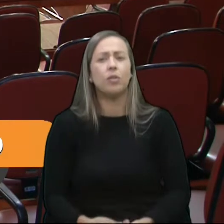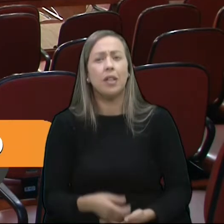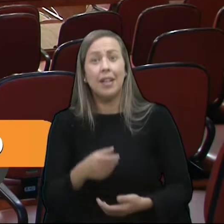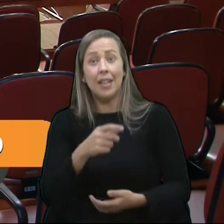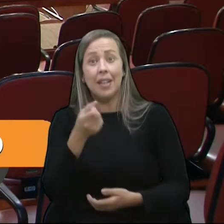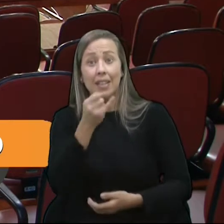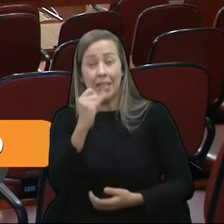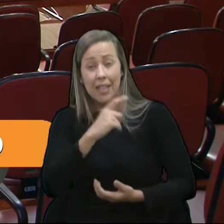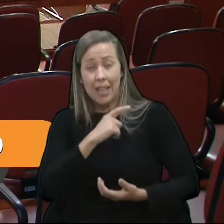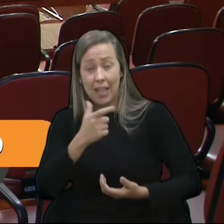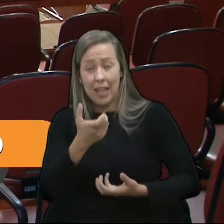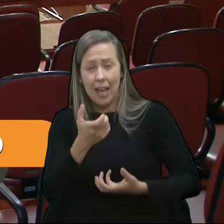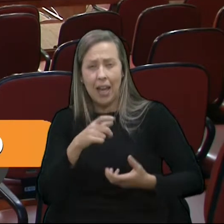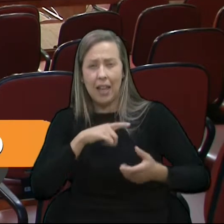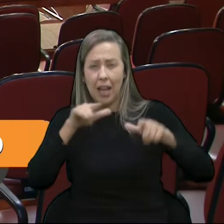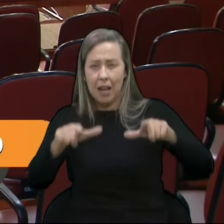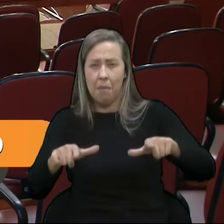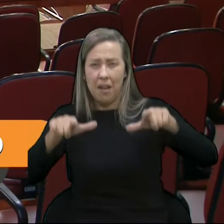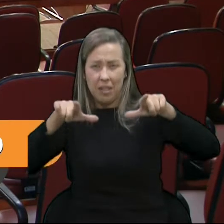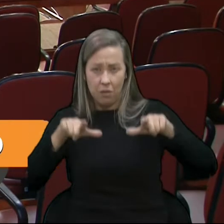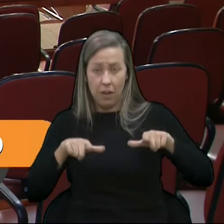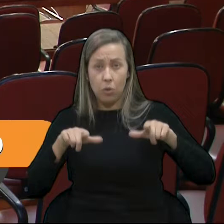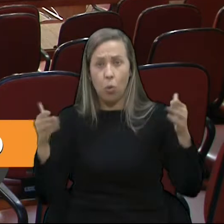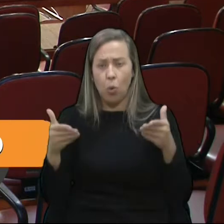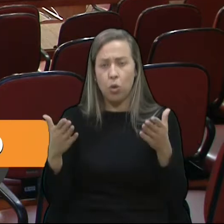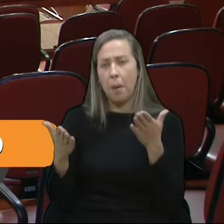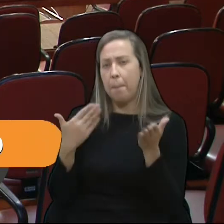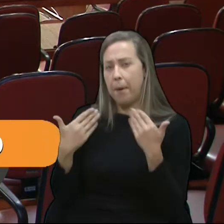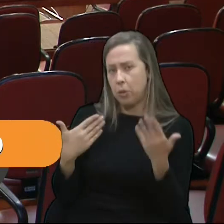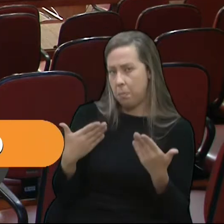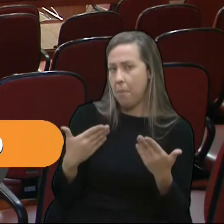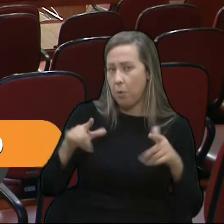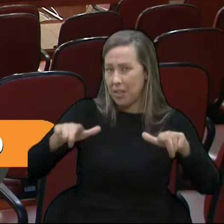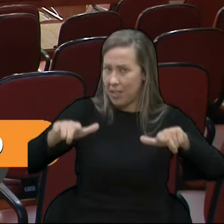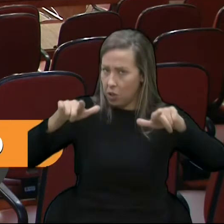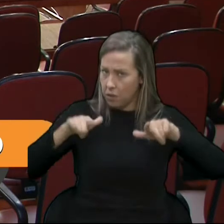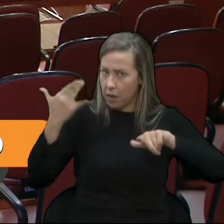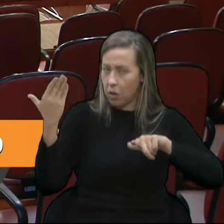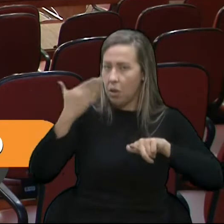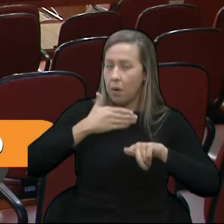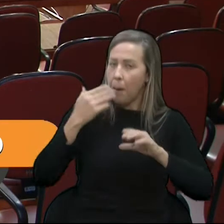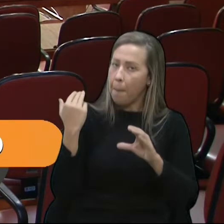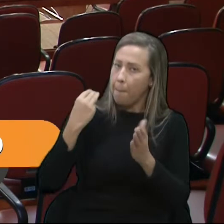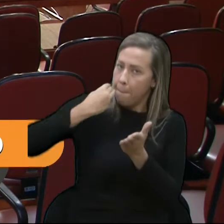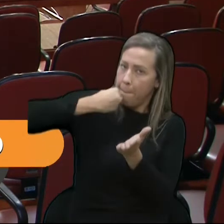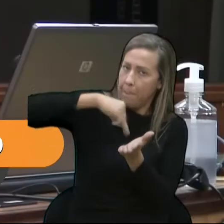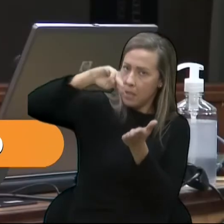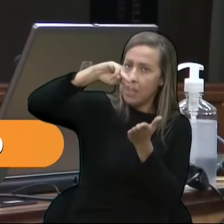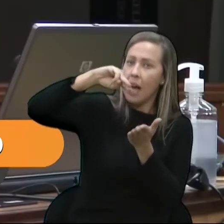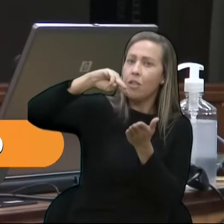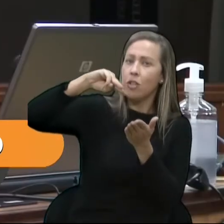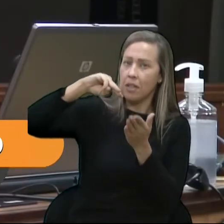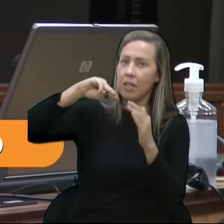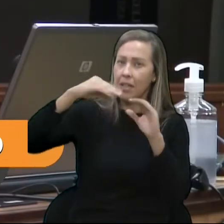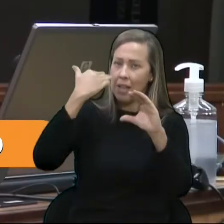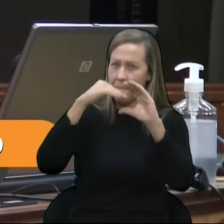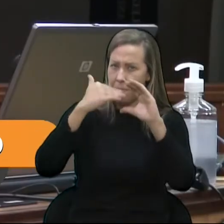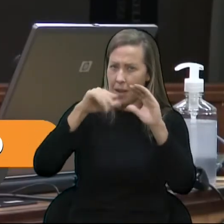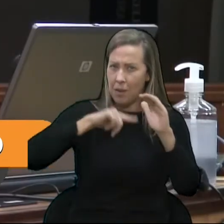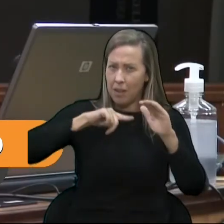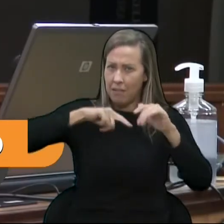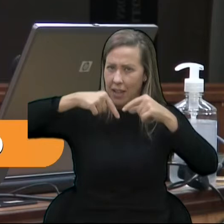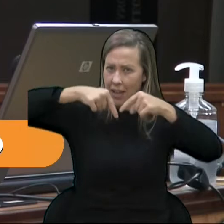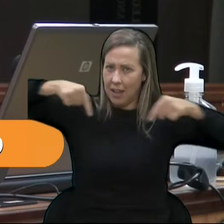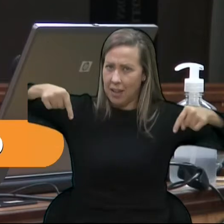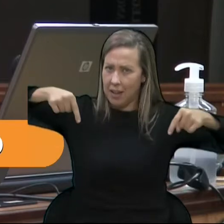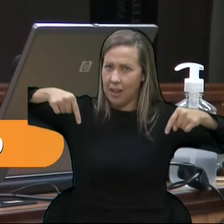obter o certificado do nosso bate-papo de hoje e dos outros dias da semana, é só enviar uma mensagem, né, para o nosso endereço, que deve estar aparecendo aqui